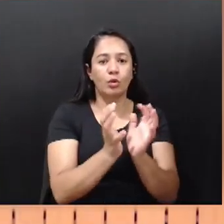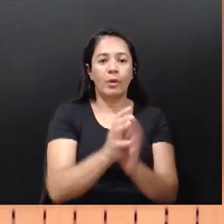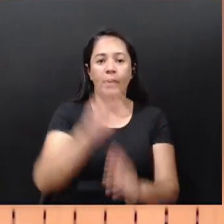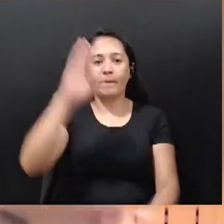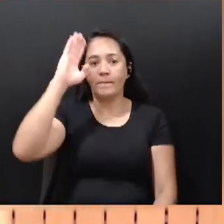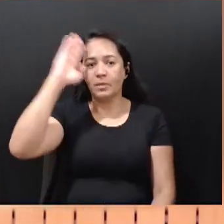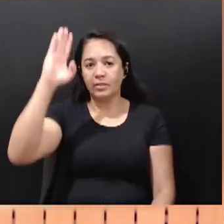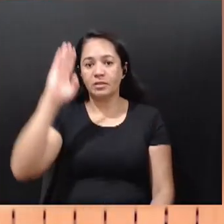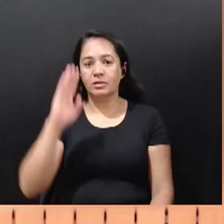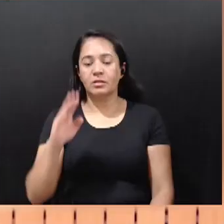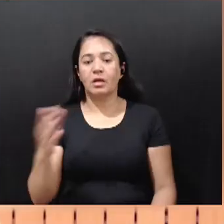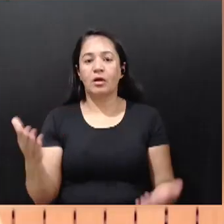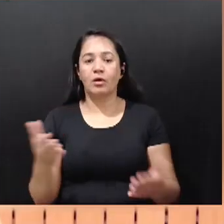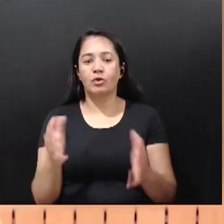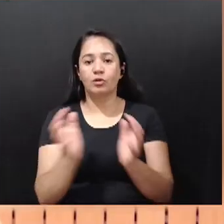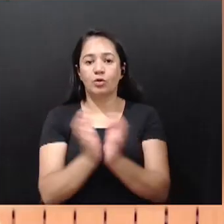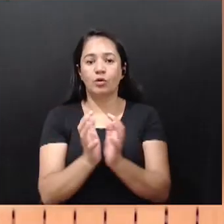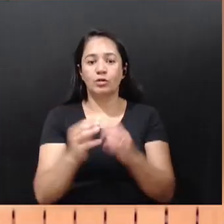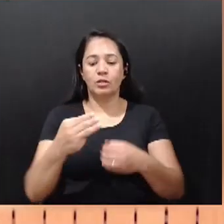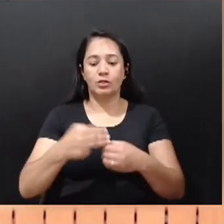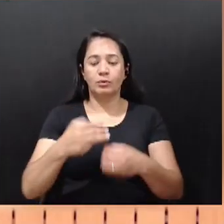estamos no Conselho Municipal de Saúde,